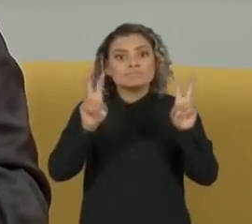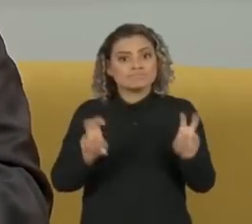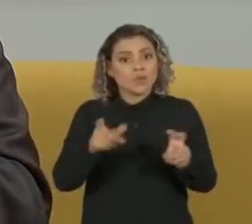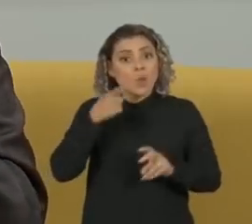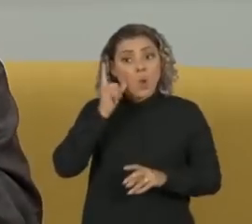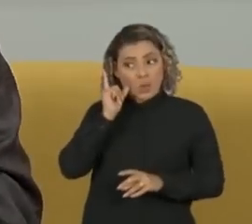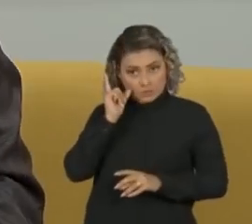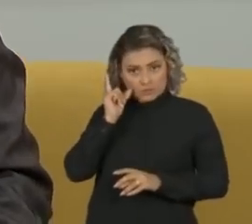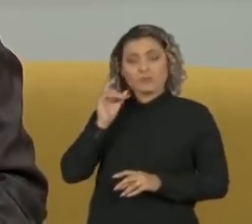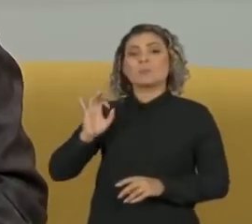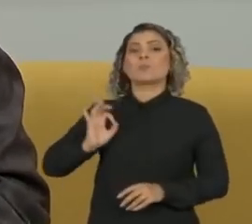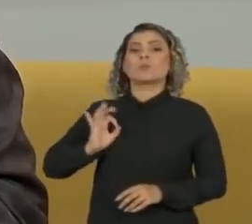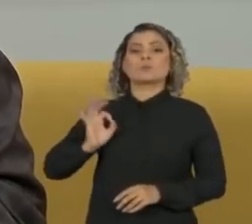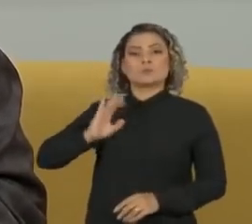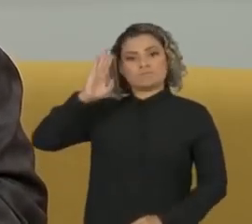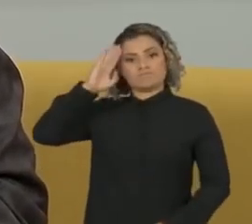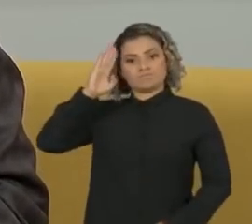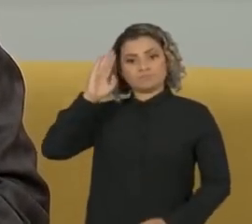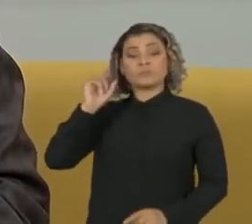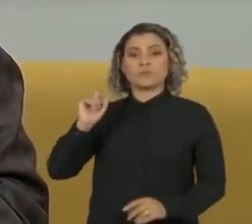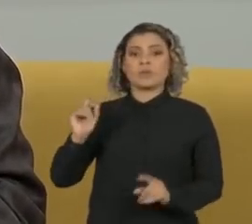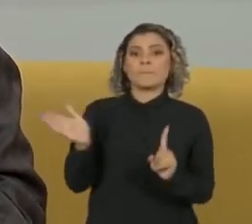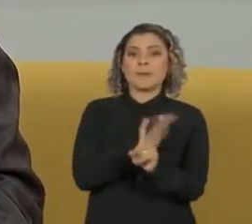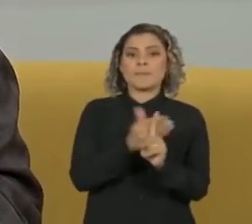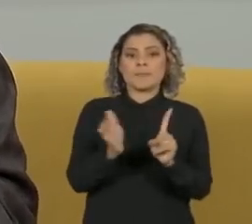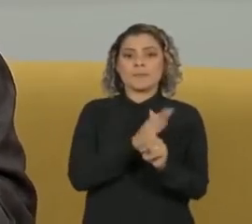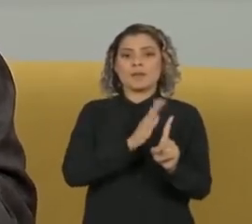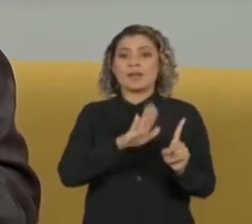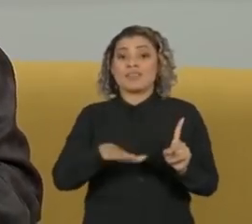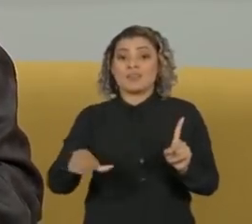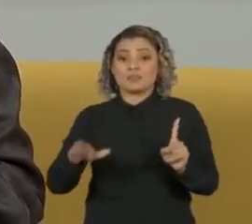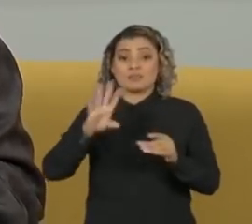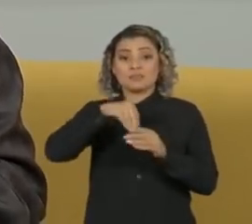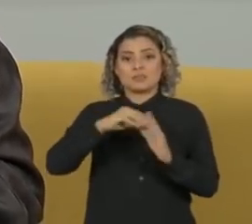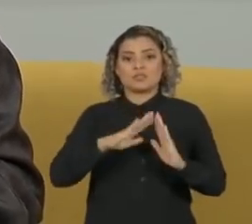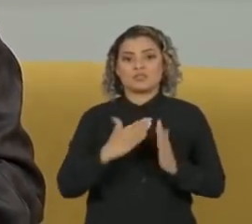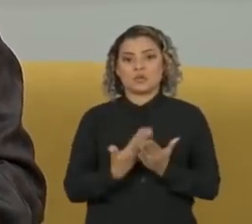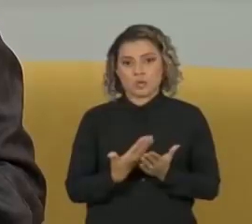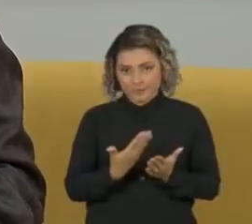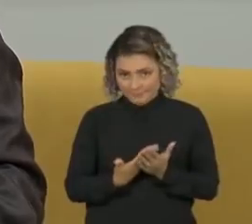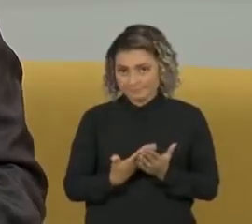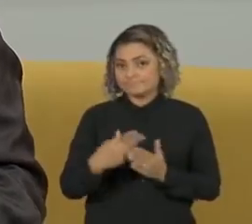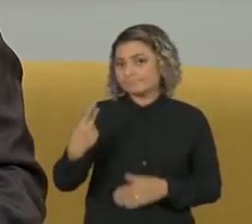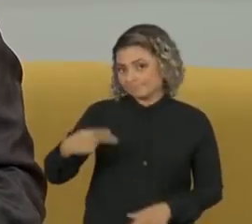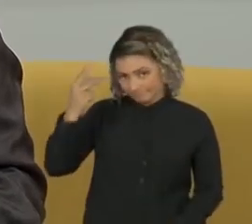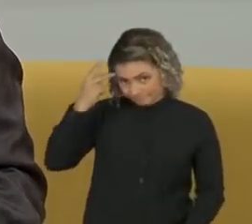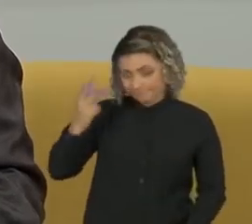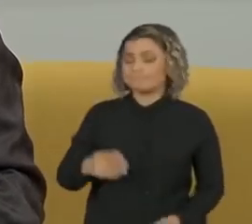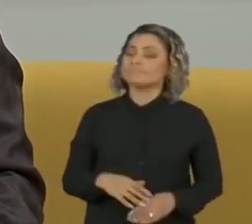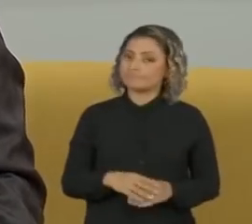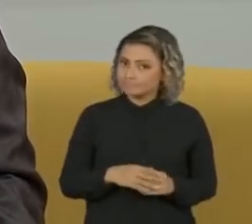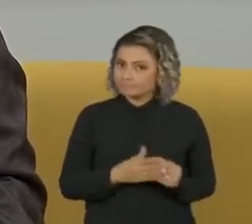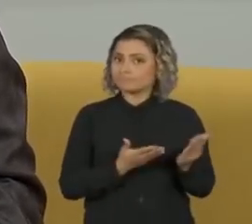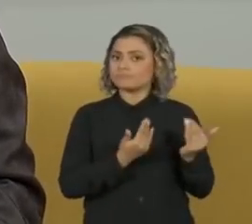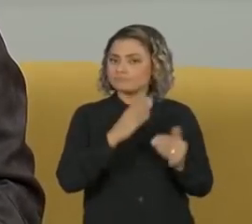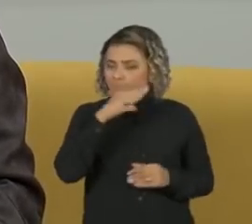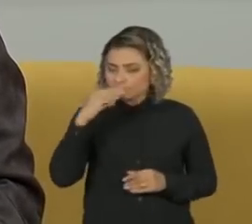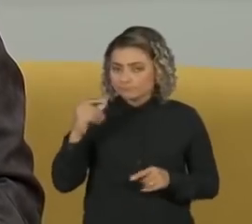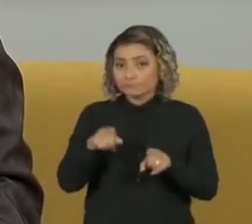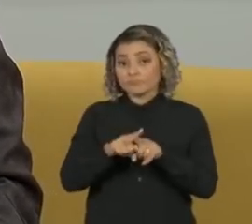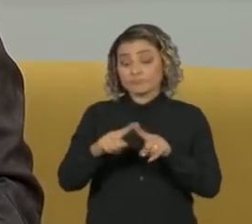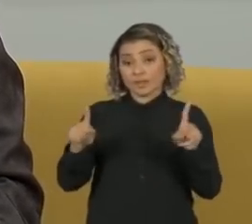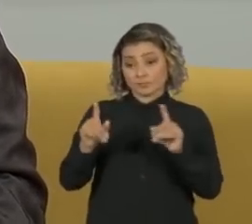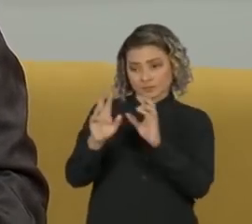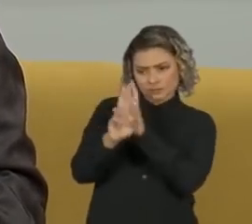mostramos ontem de policiais militares que agrediram menores de idade dentro de uma escola aqui em São Paulo. Enquanto a corregedoria apura o procedimento